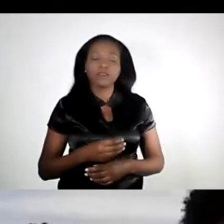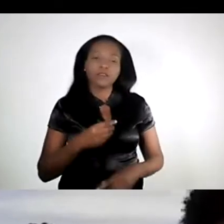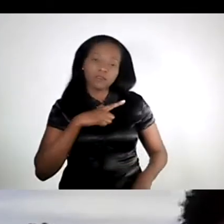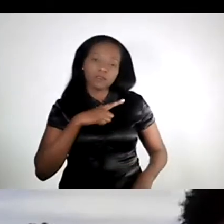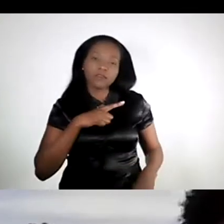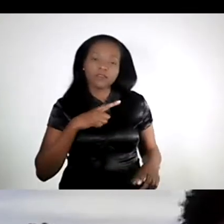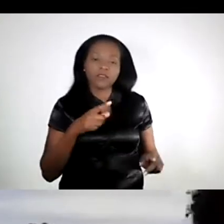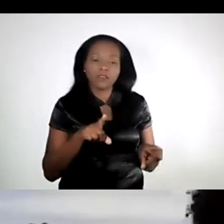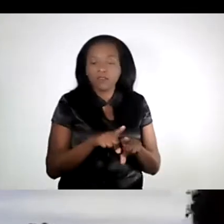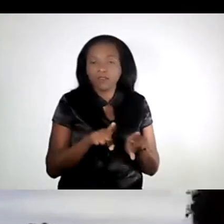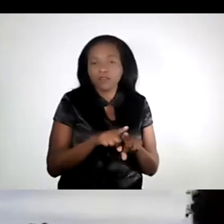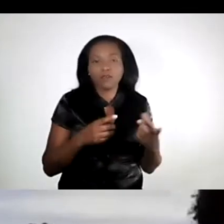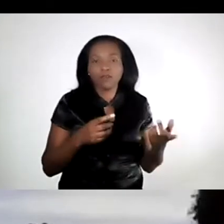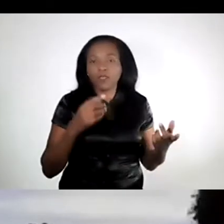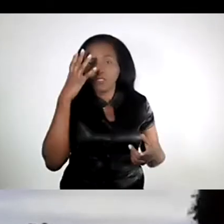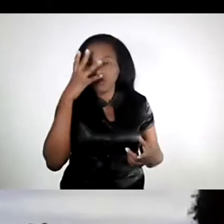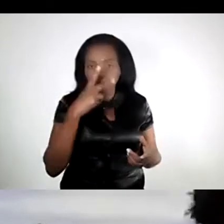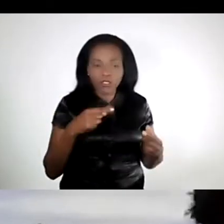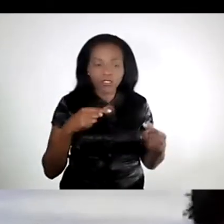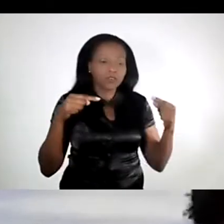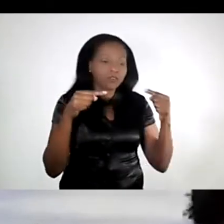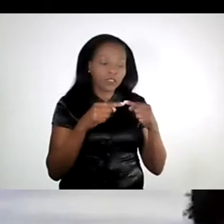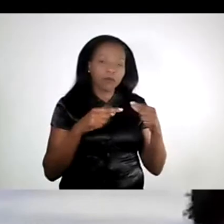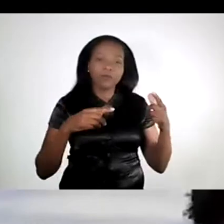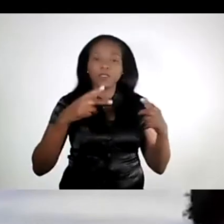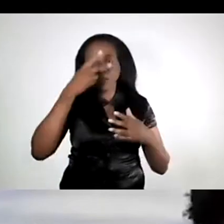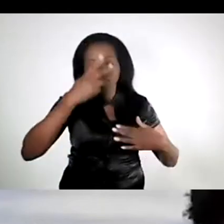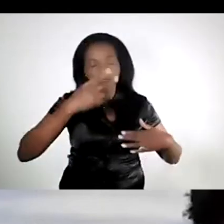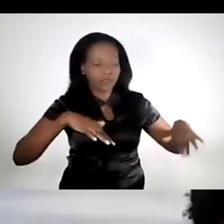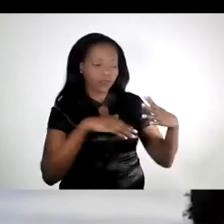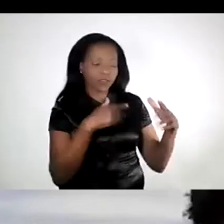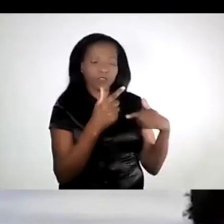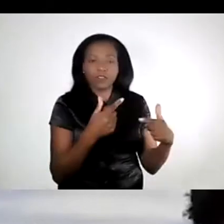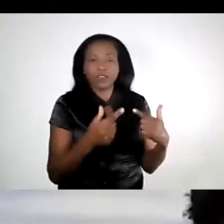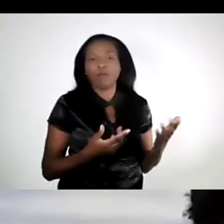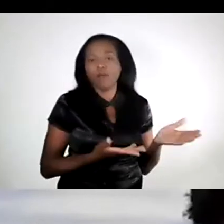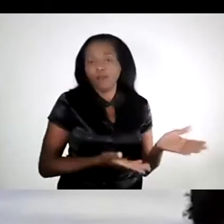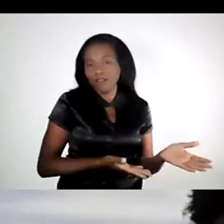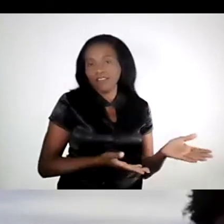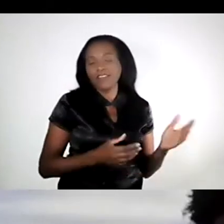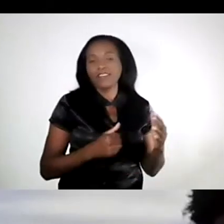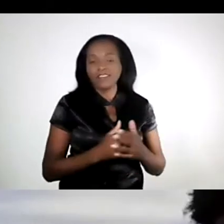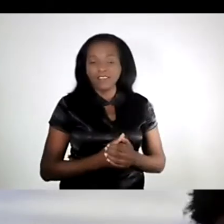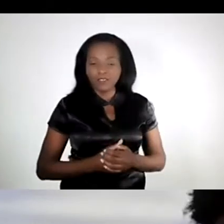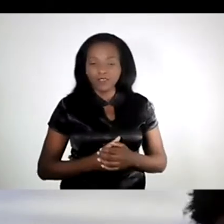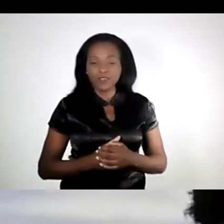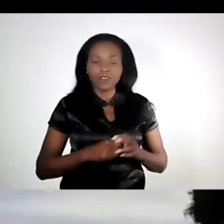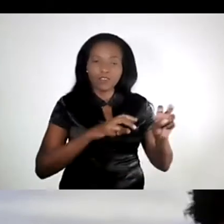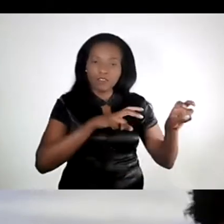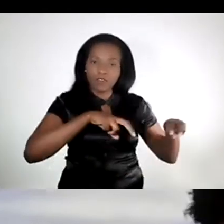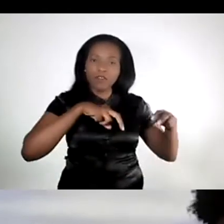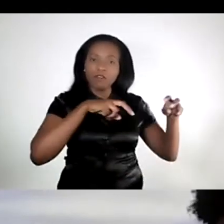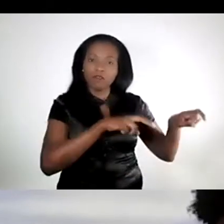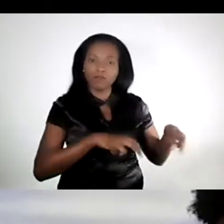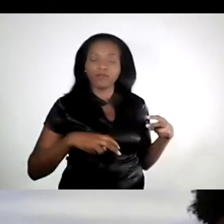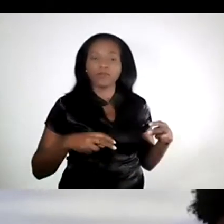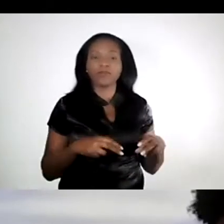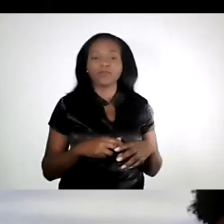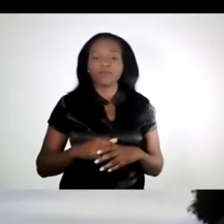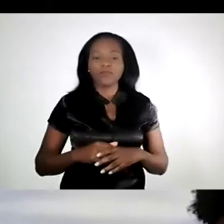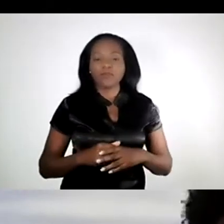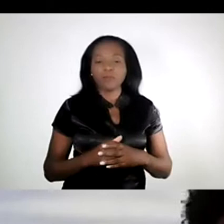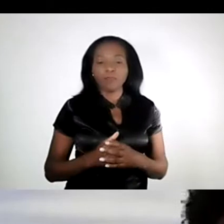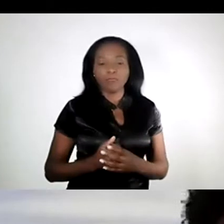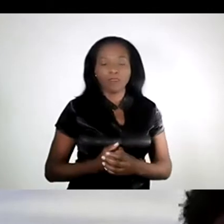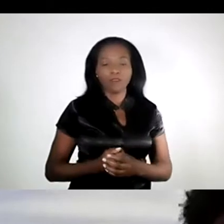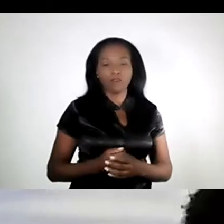a beleza da estética do trabalhador, né, da trabalhadora, né, da roça. Então,